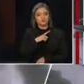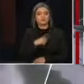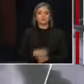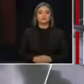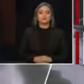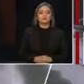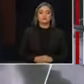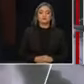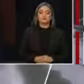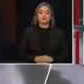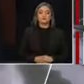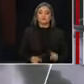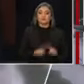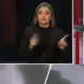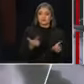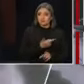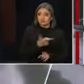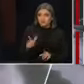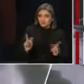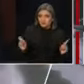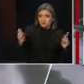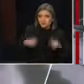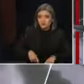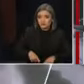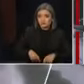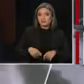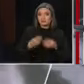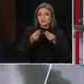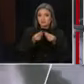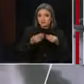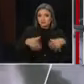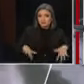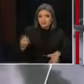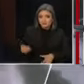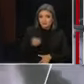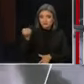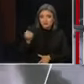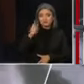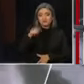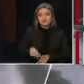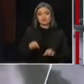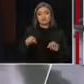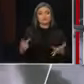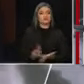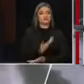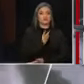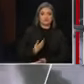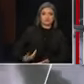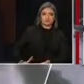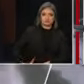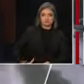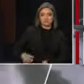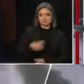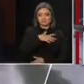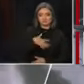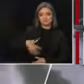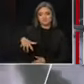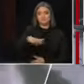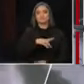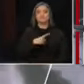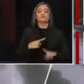Já nas demais hipóteses de dano qualificado, a ação penal será pública incondicionada, haja vista que